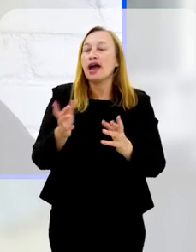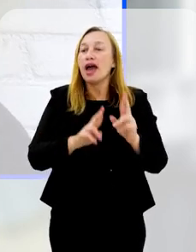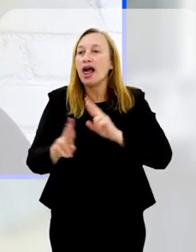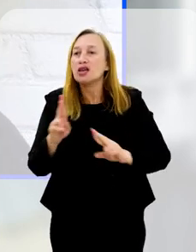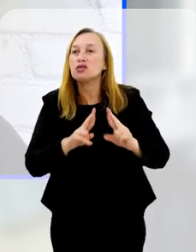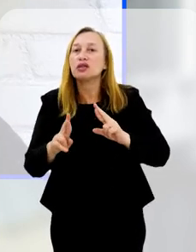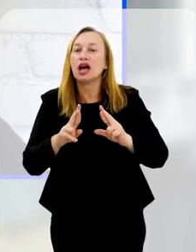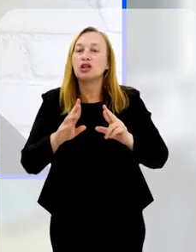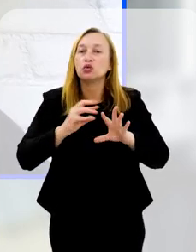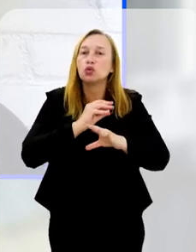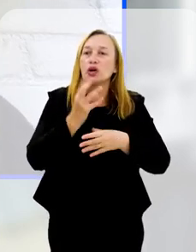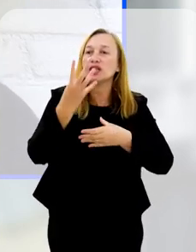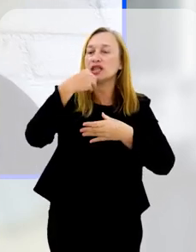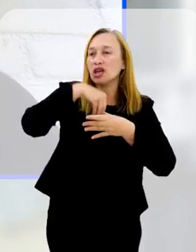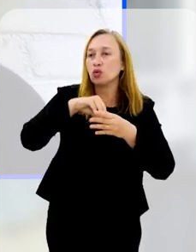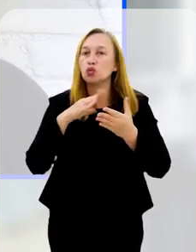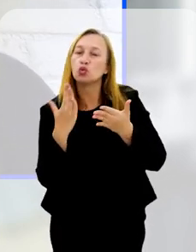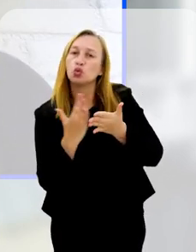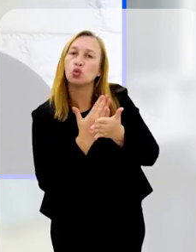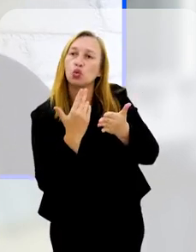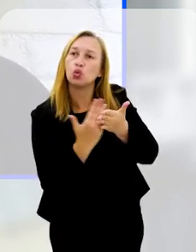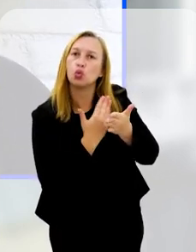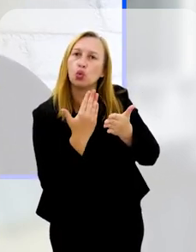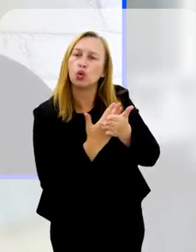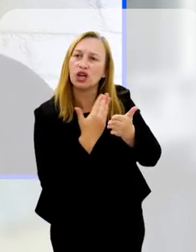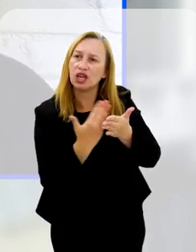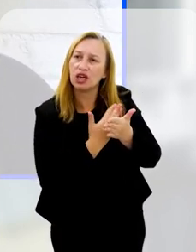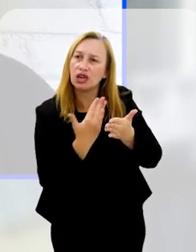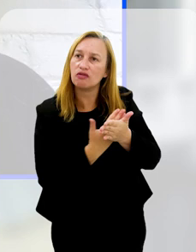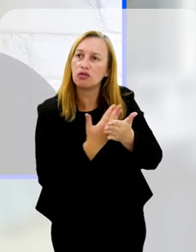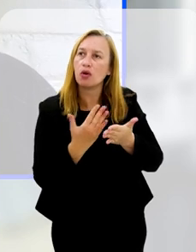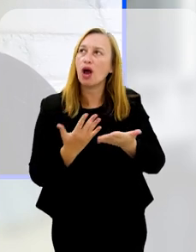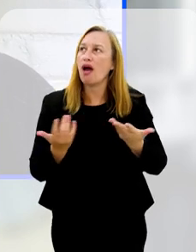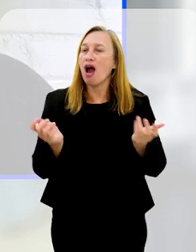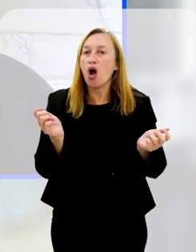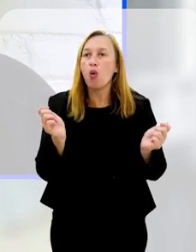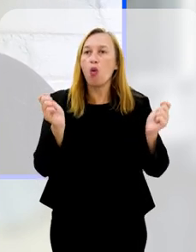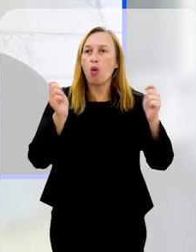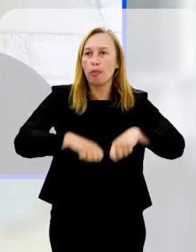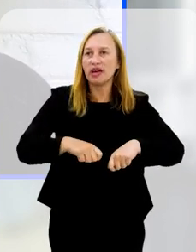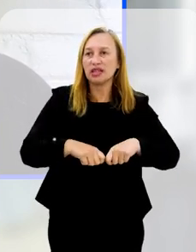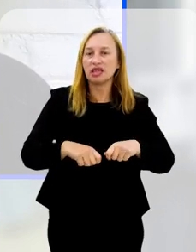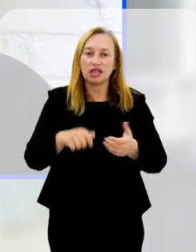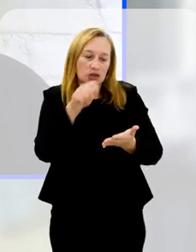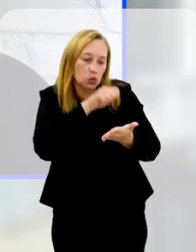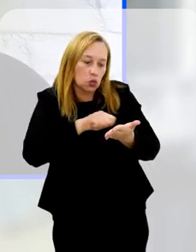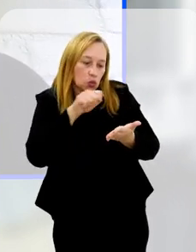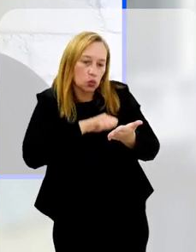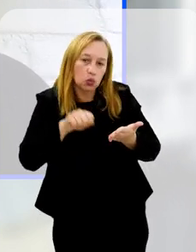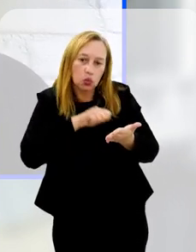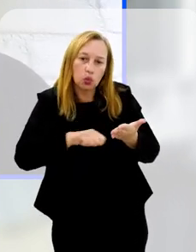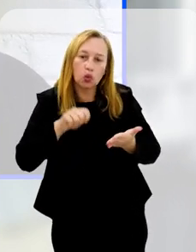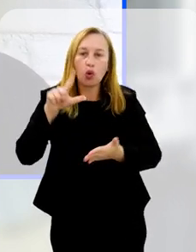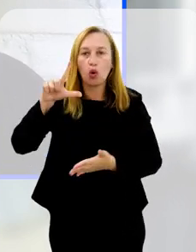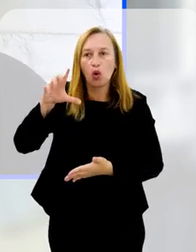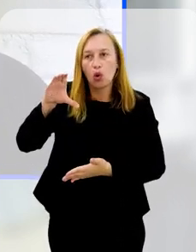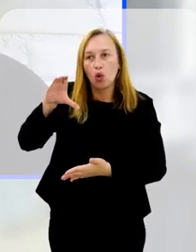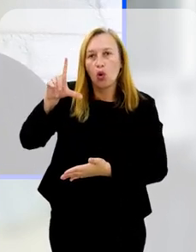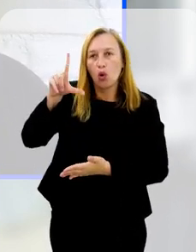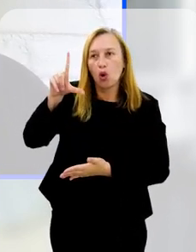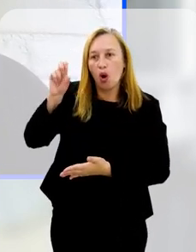relatado, né, nesse livro, que aí, vamos dizer assim, a competência de escritor do Clóvis